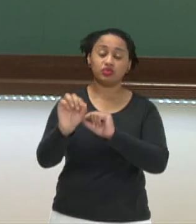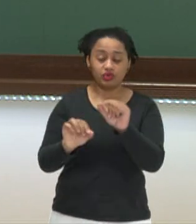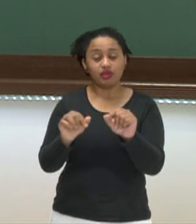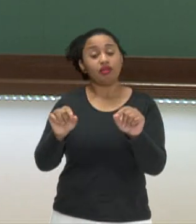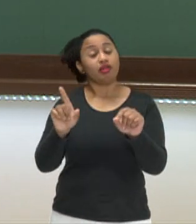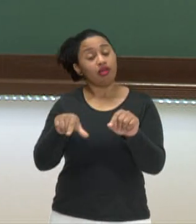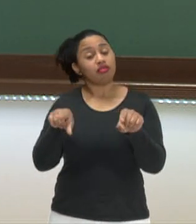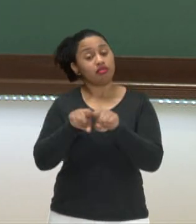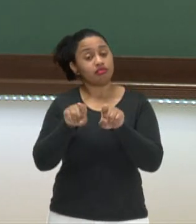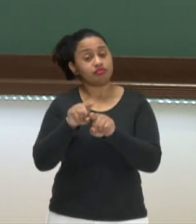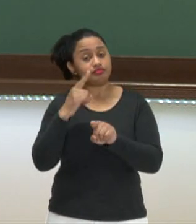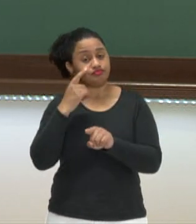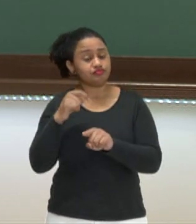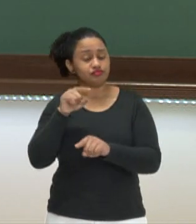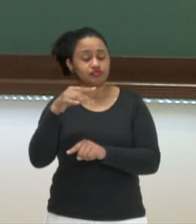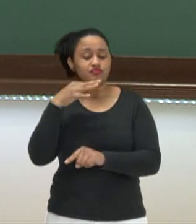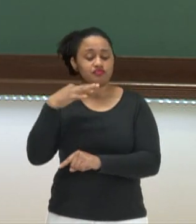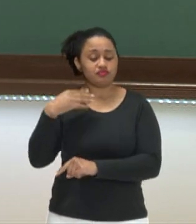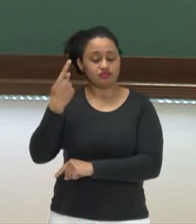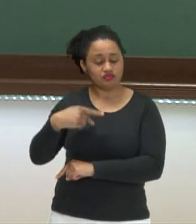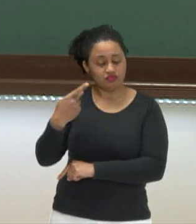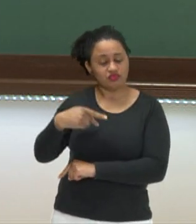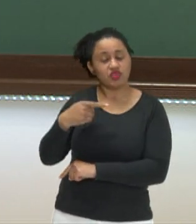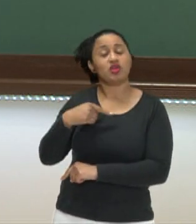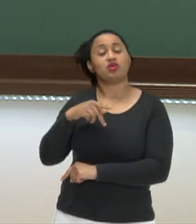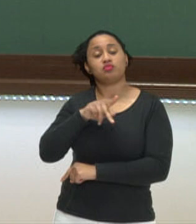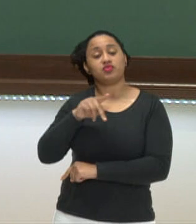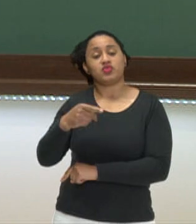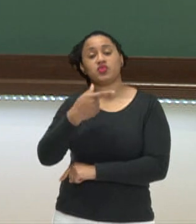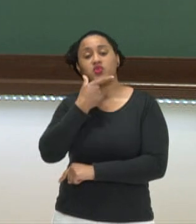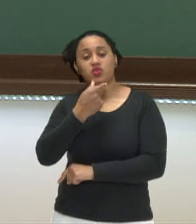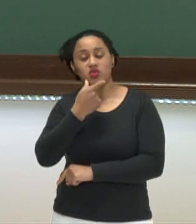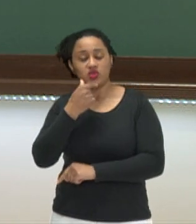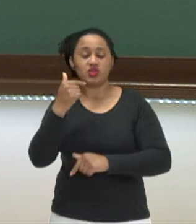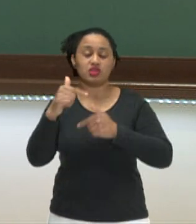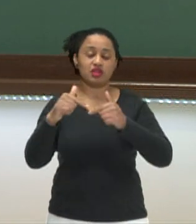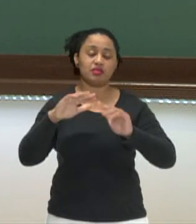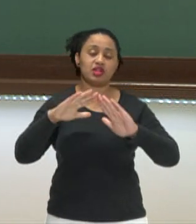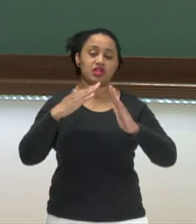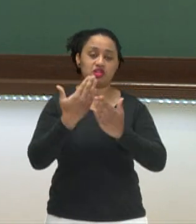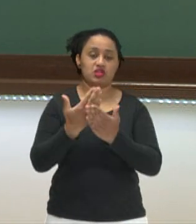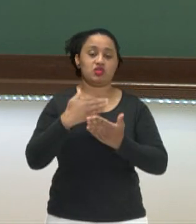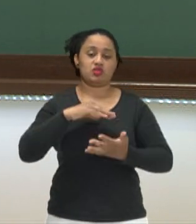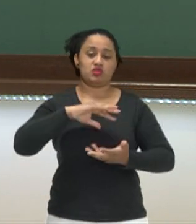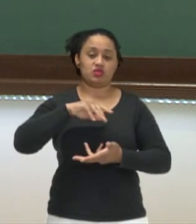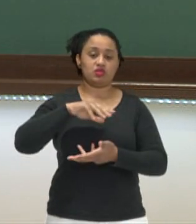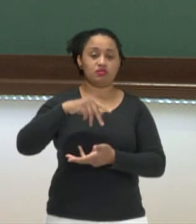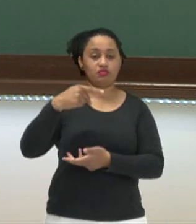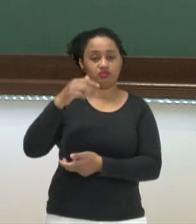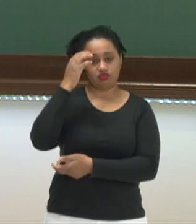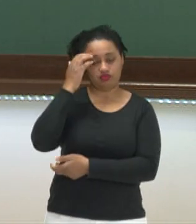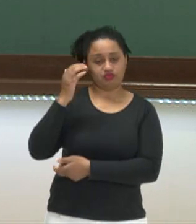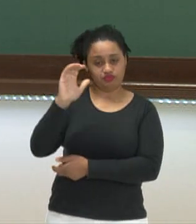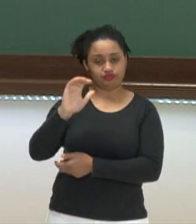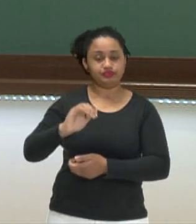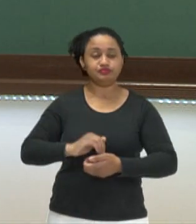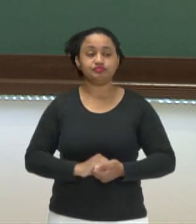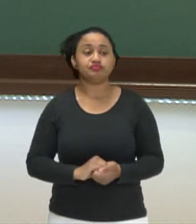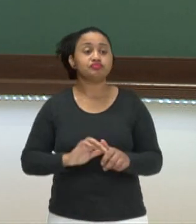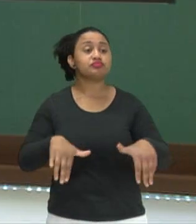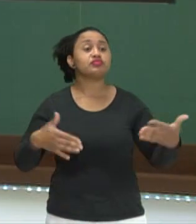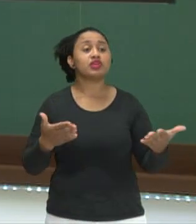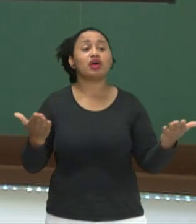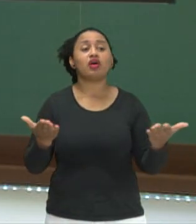bastante interessantes. Você já me conhece nos outros vídeos, eu sou o professor Tony, trabalho aqui no Colégio Estadual do Paraná, em Curitiba. Então vamos lá,